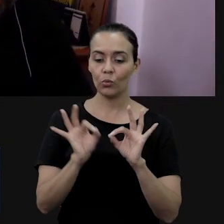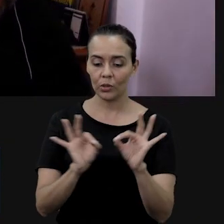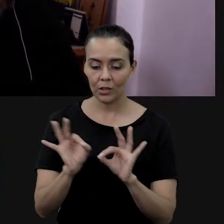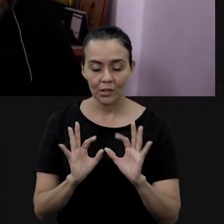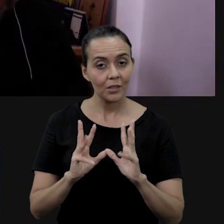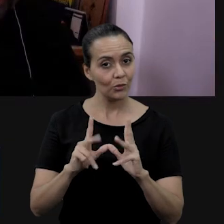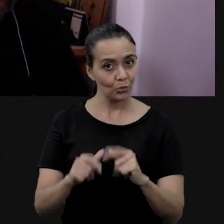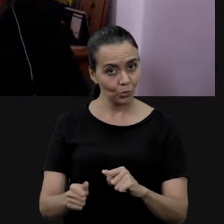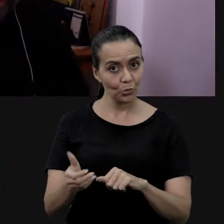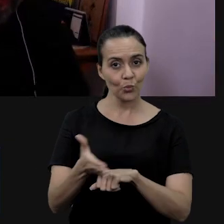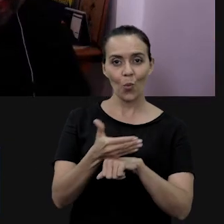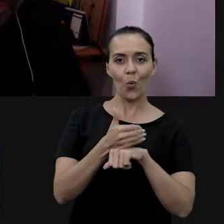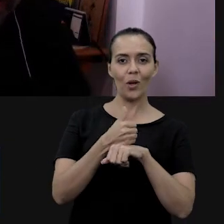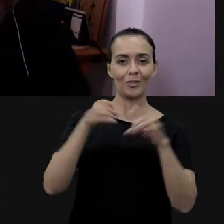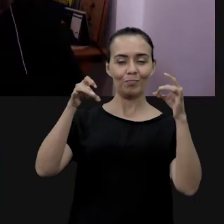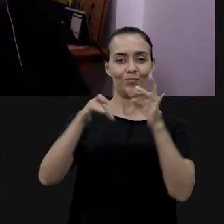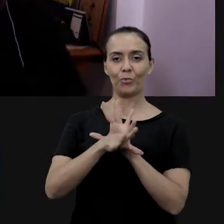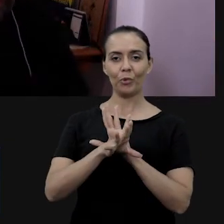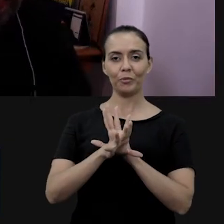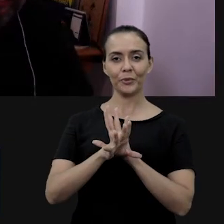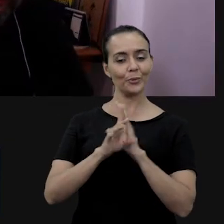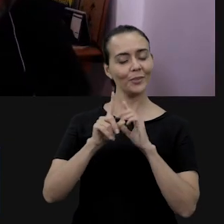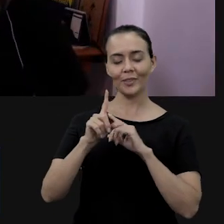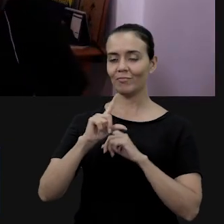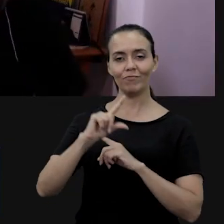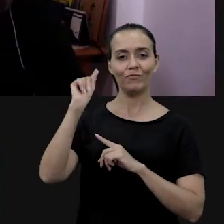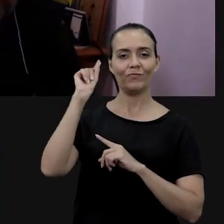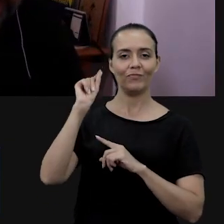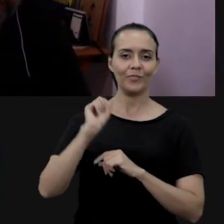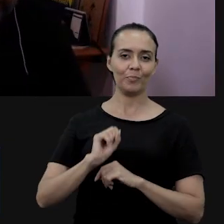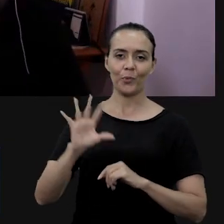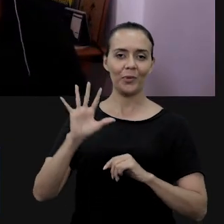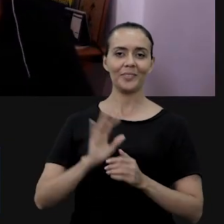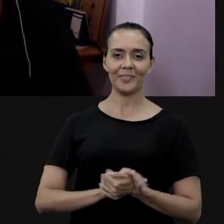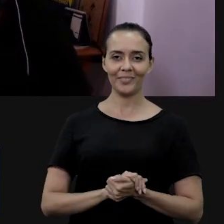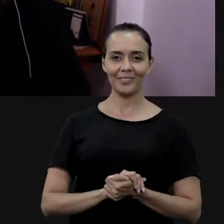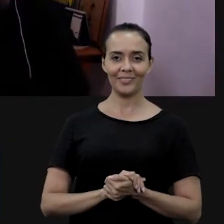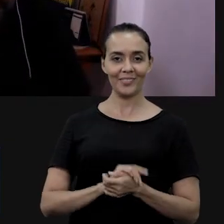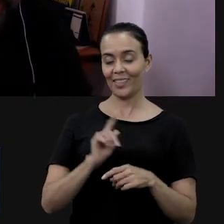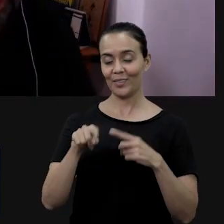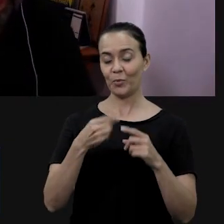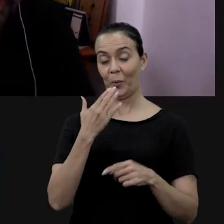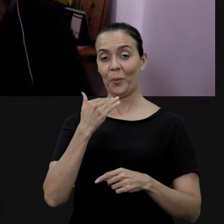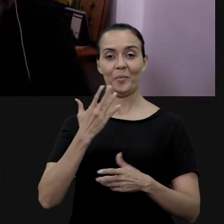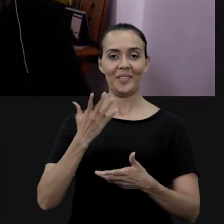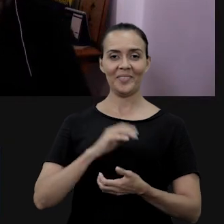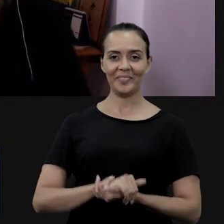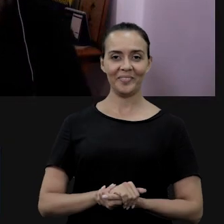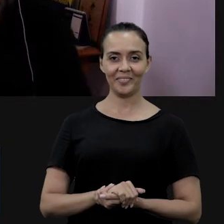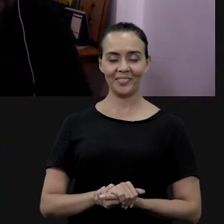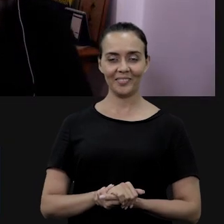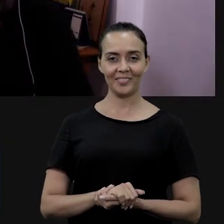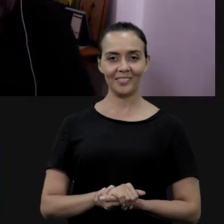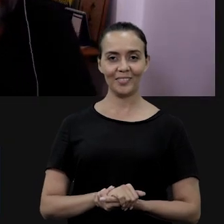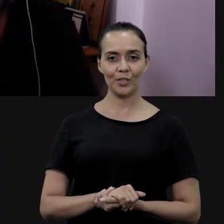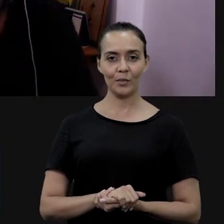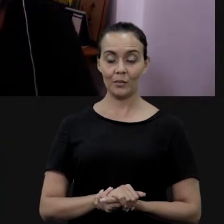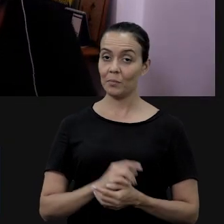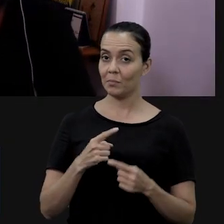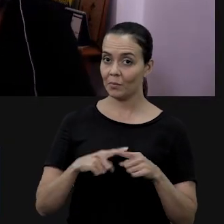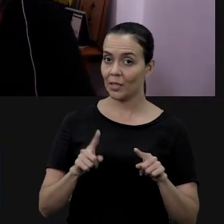de pensamento. E assim acaba antes, vai todo mundo embora, se esse é o objetivo, ou, enfim, vai